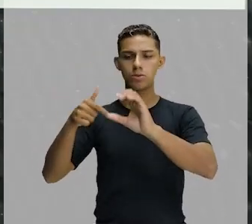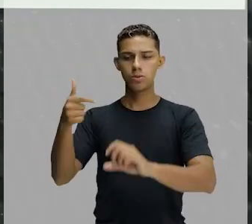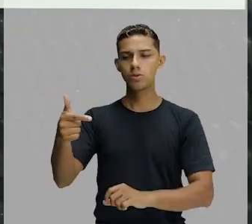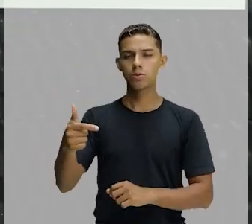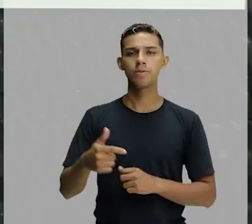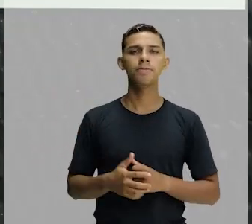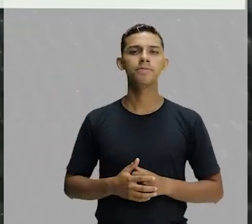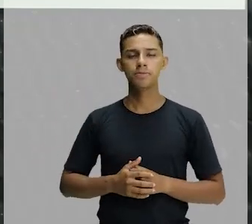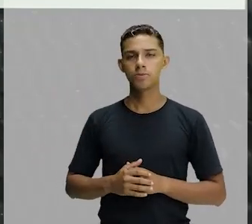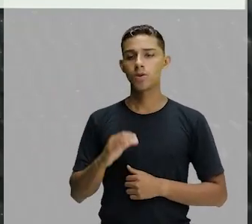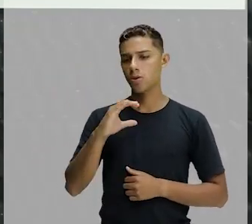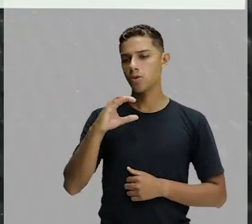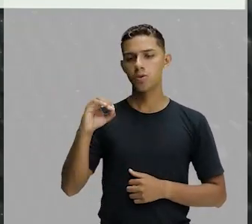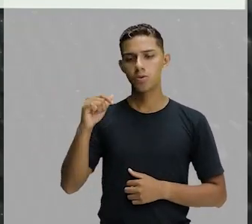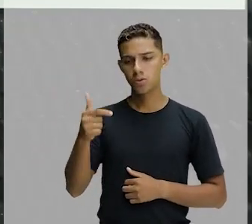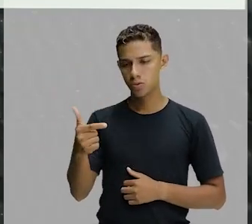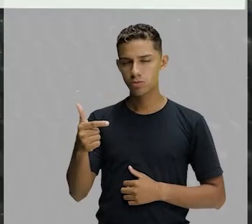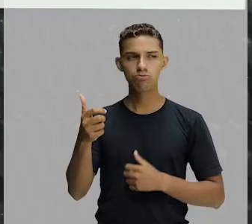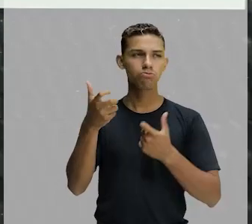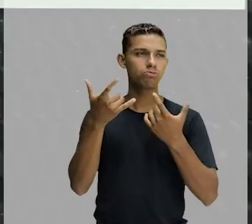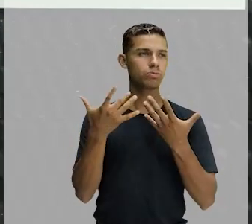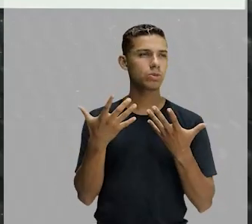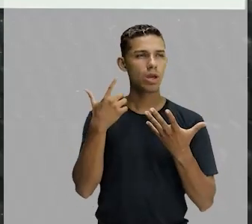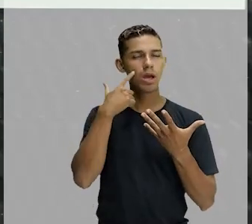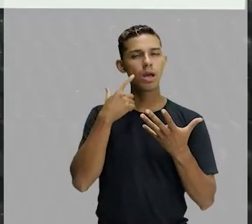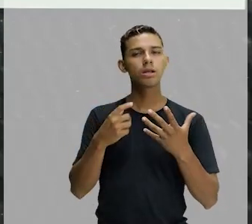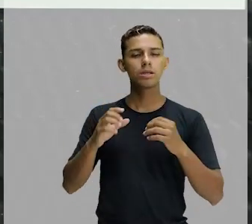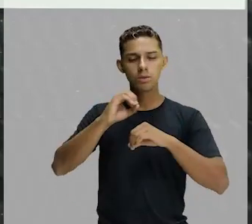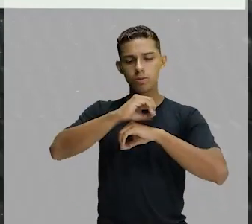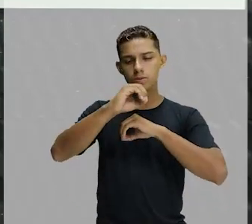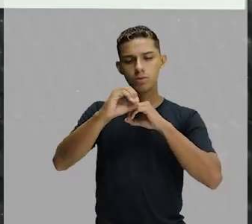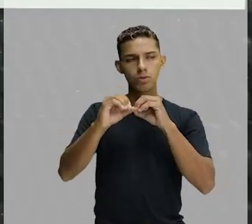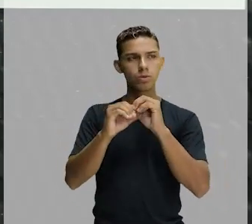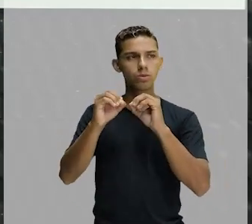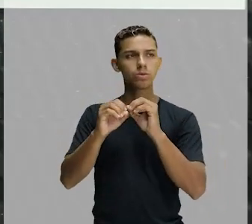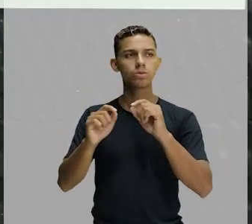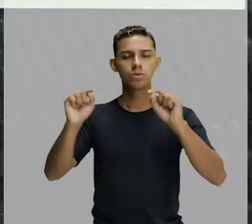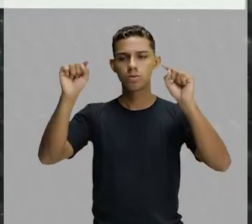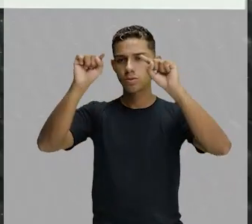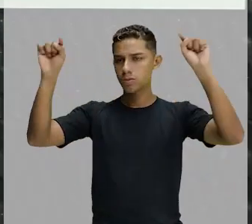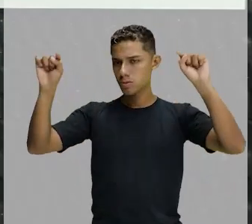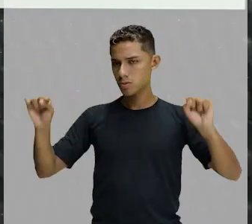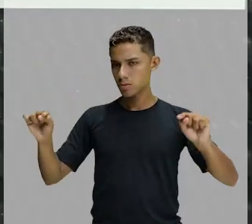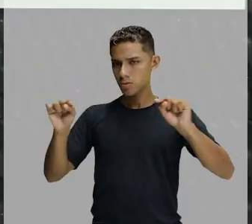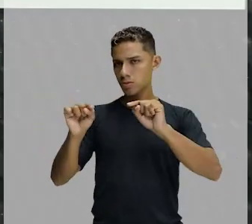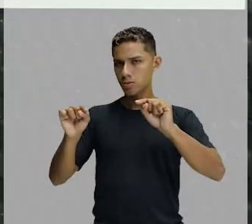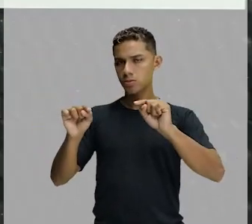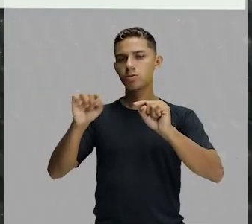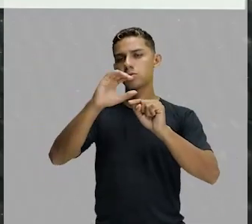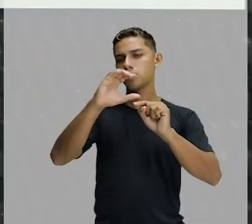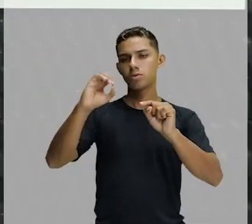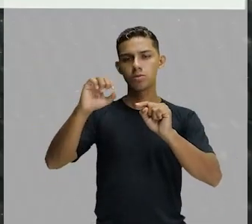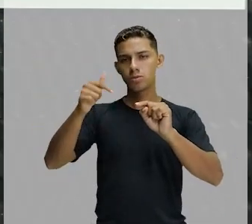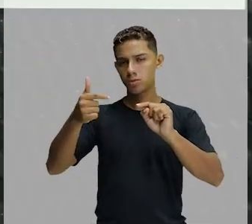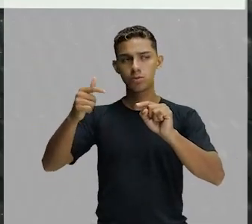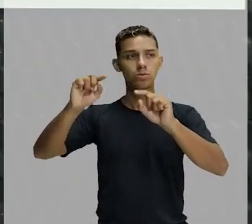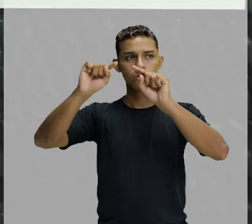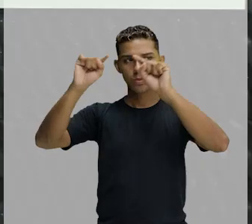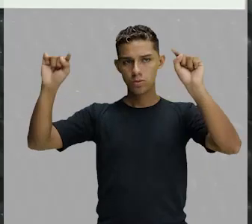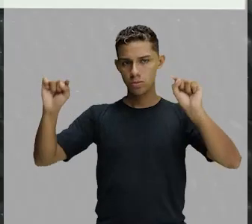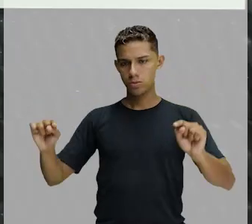por exemplo, uma molécula dentro desses colchetes aqui, esse colchete quer dizer concentração, ok?